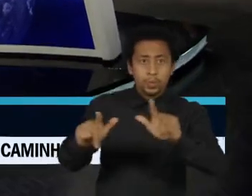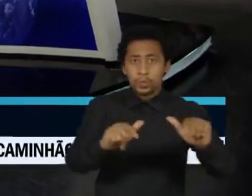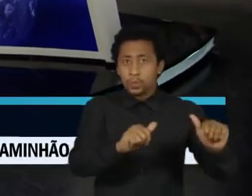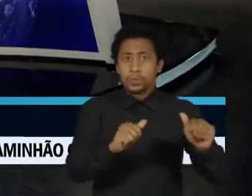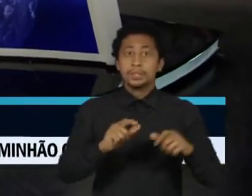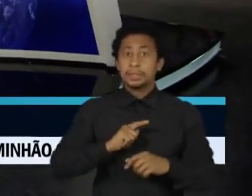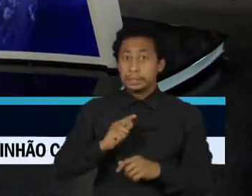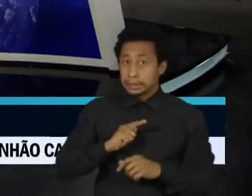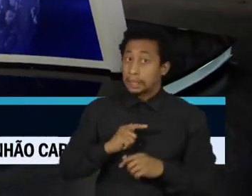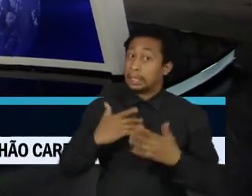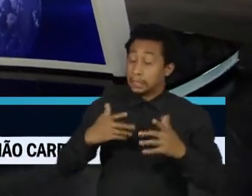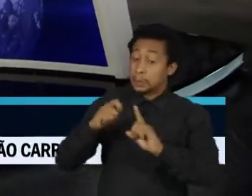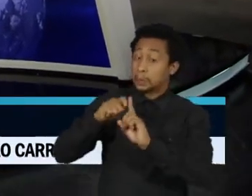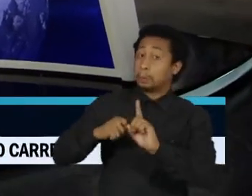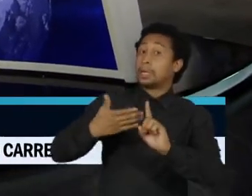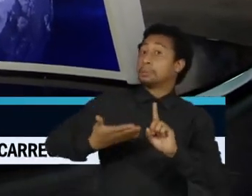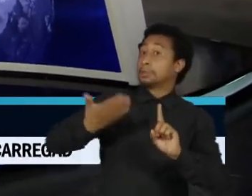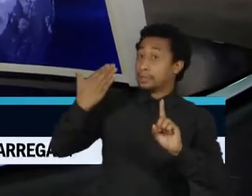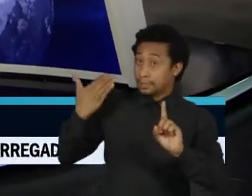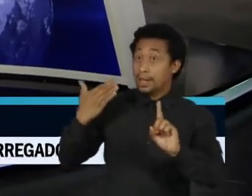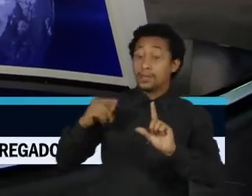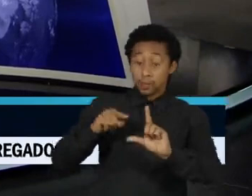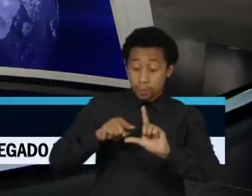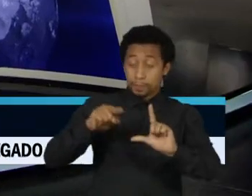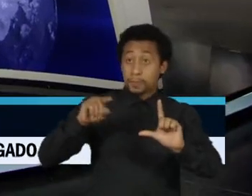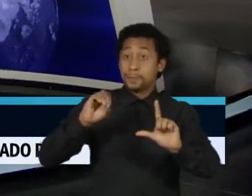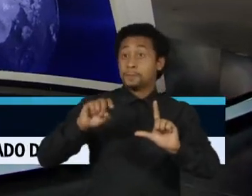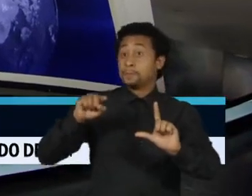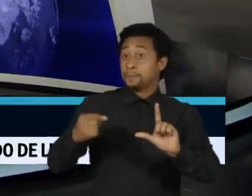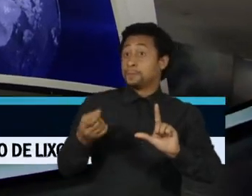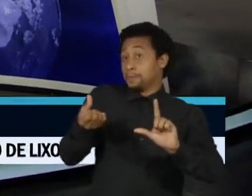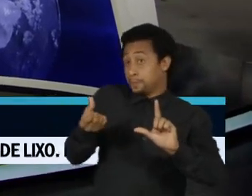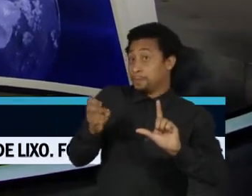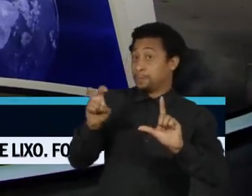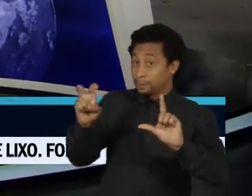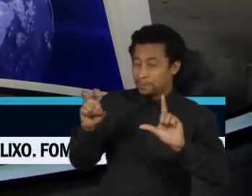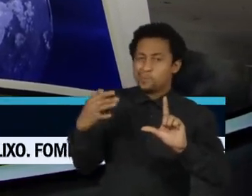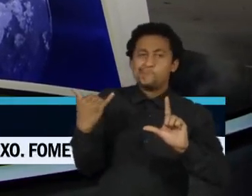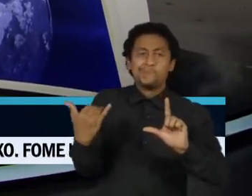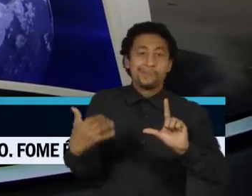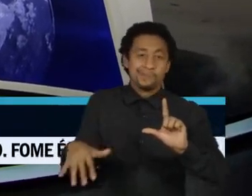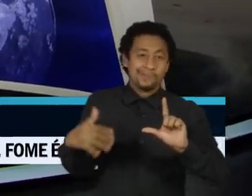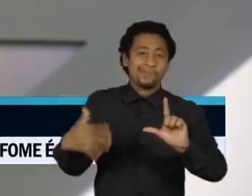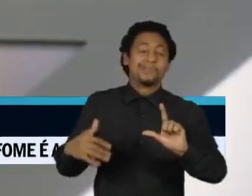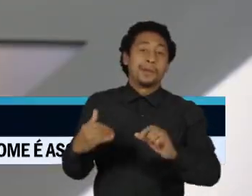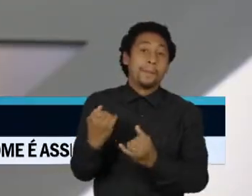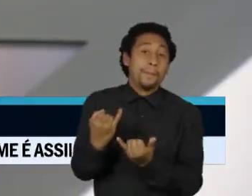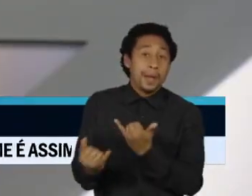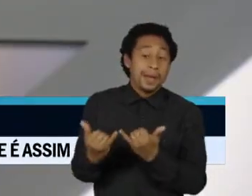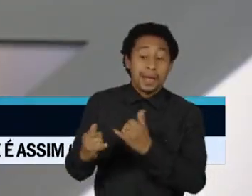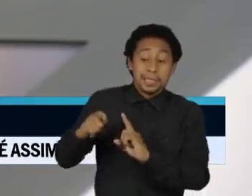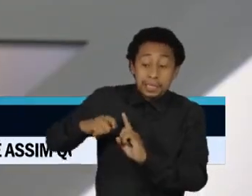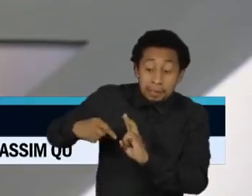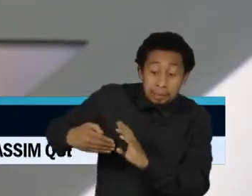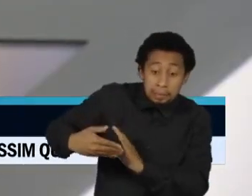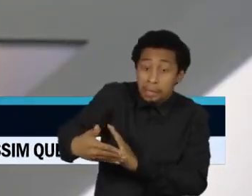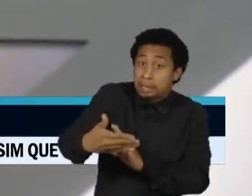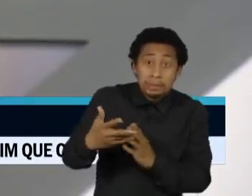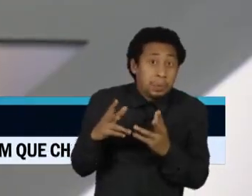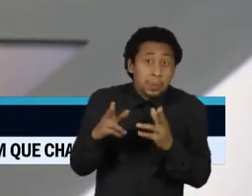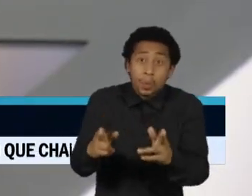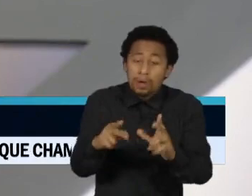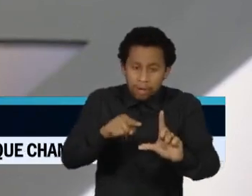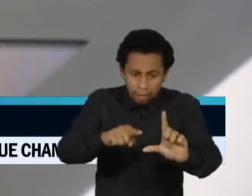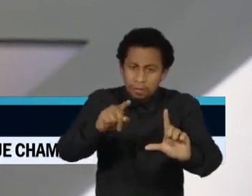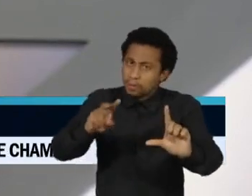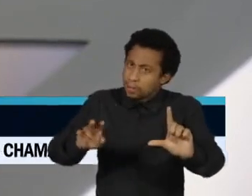no mês passado subiu 0,65, que é parecido com o que vinha nos outros meses. Então, quer dizer o seguinte, a inflação está ali,